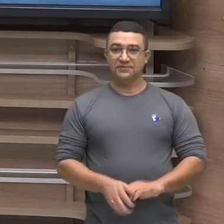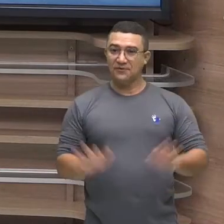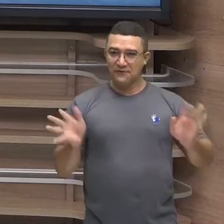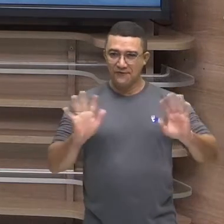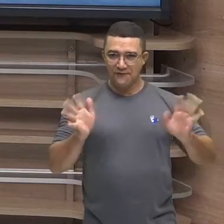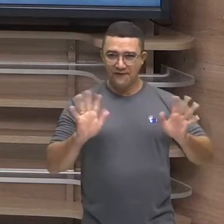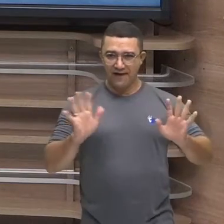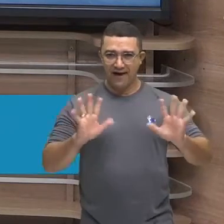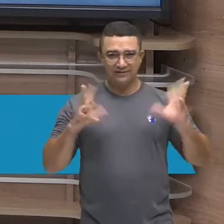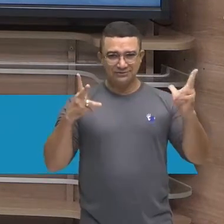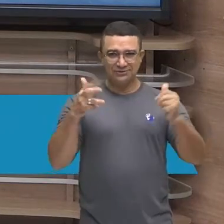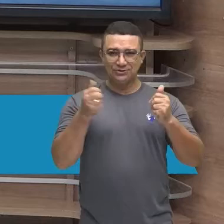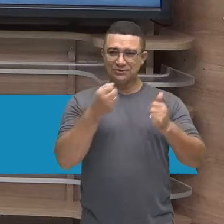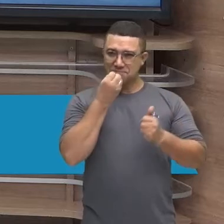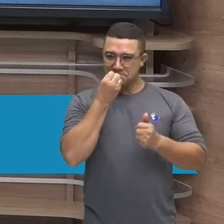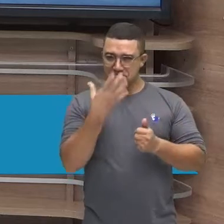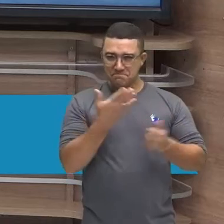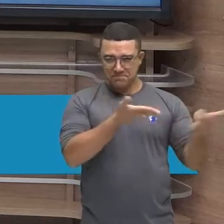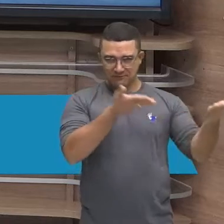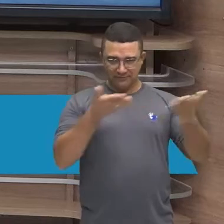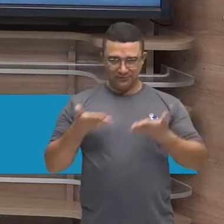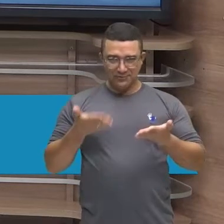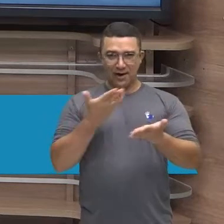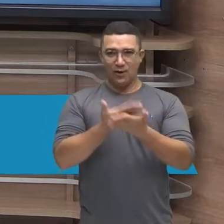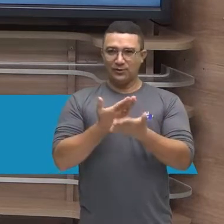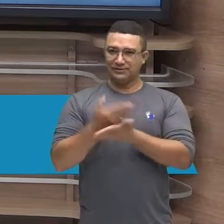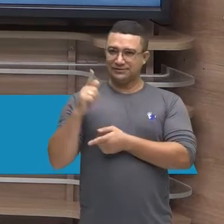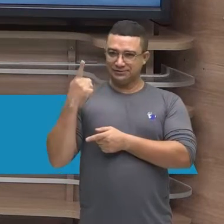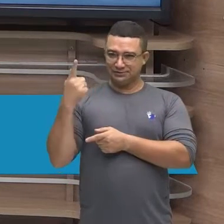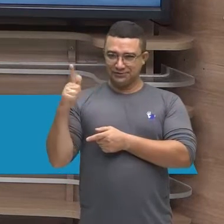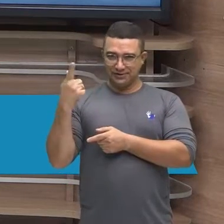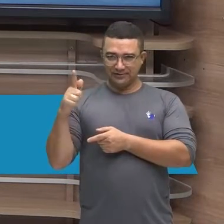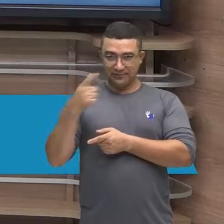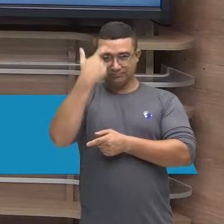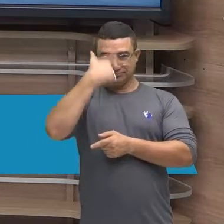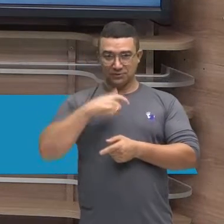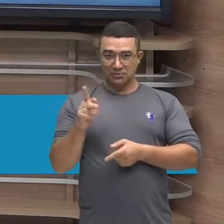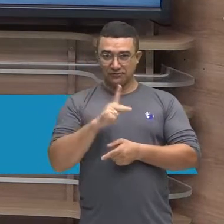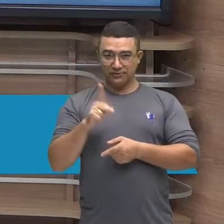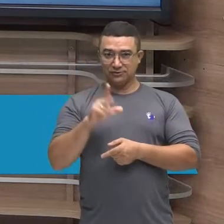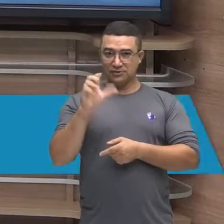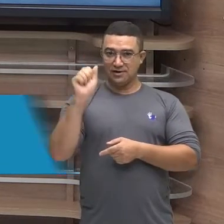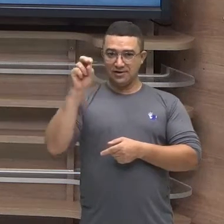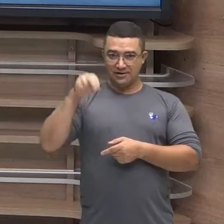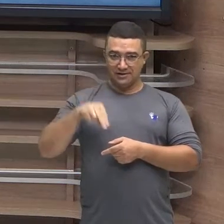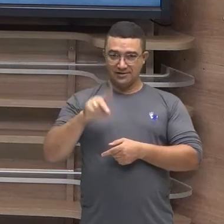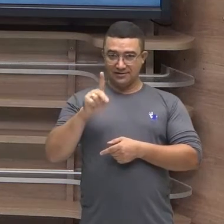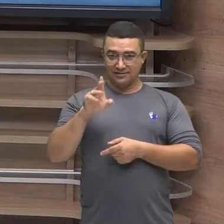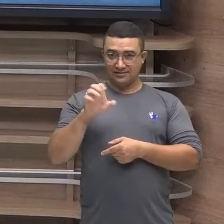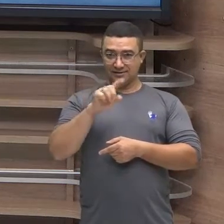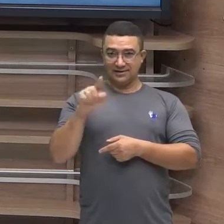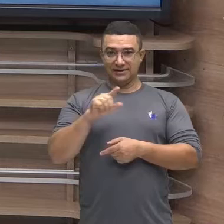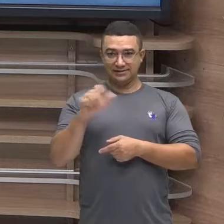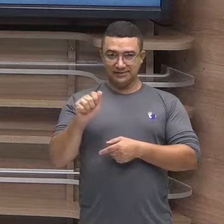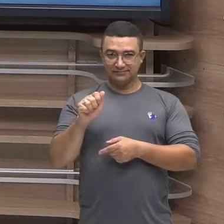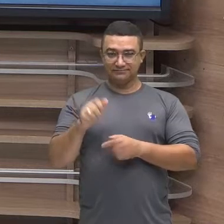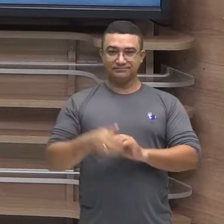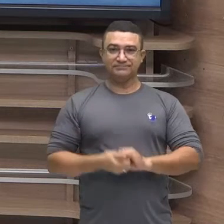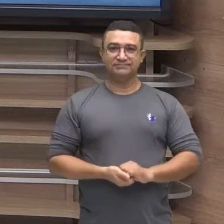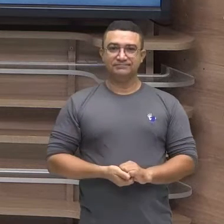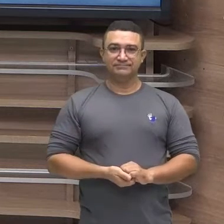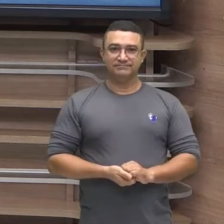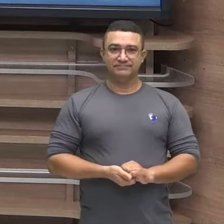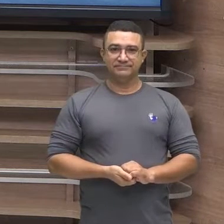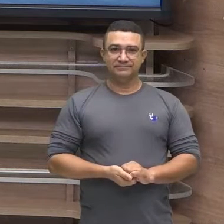Olá, sejam todos bem-vindos à nossa aula de Geografia. Eu sou a professora Andresa. Então, nós vamos observar